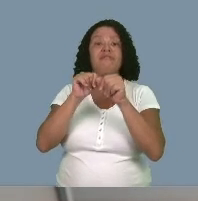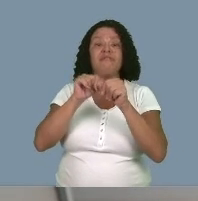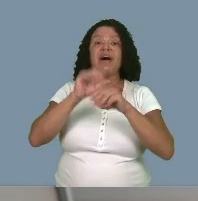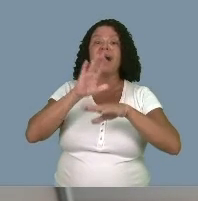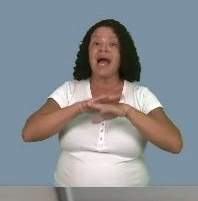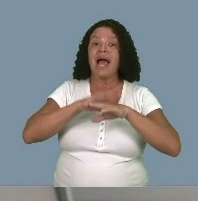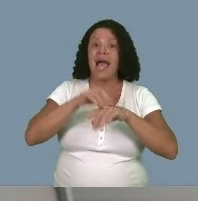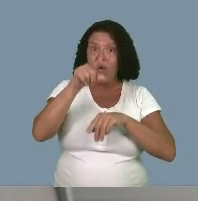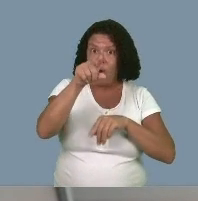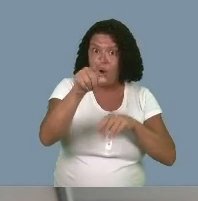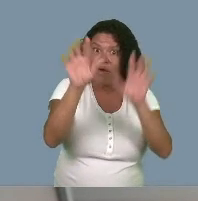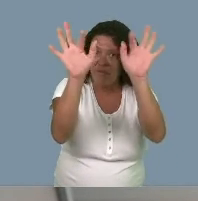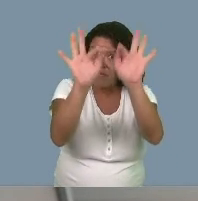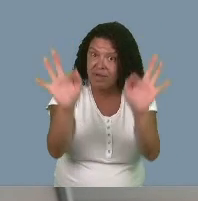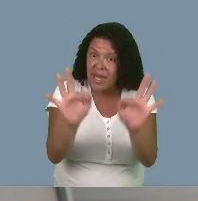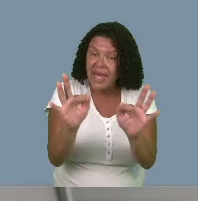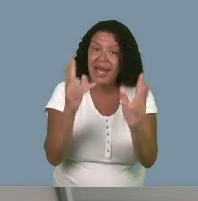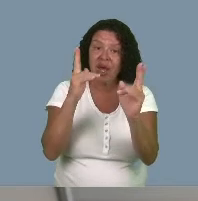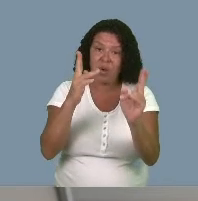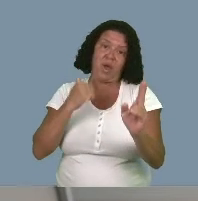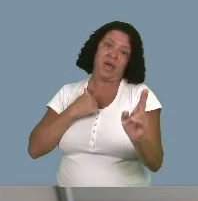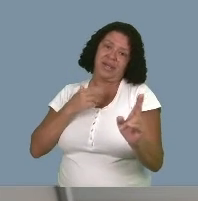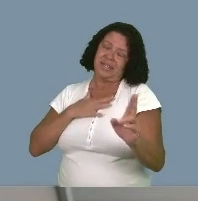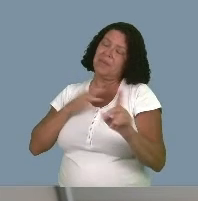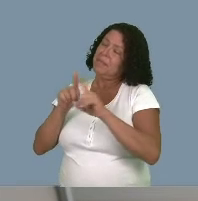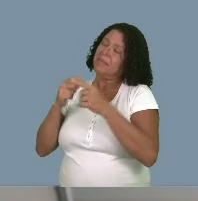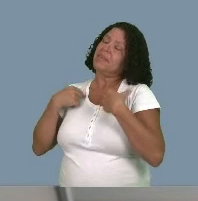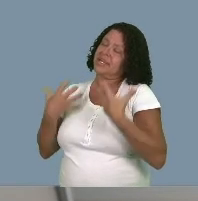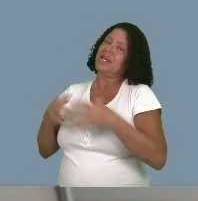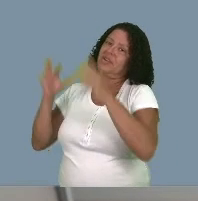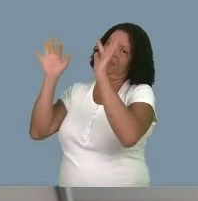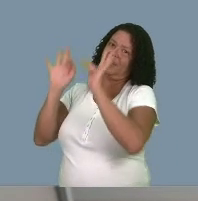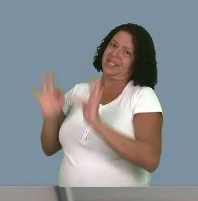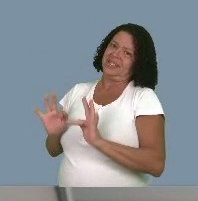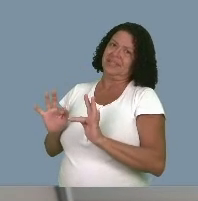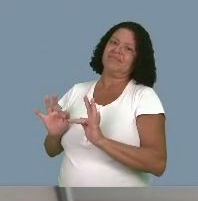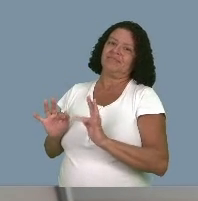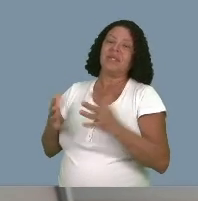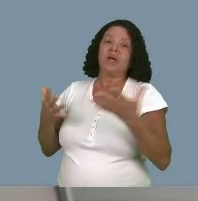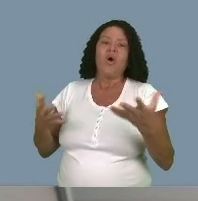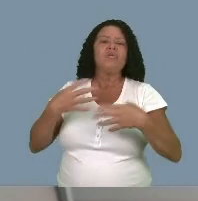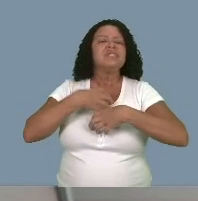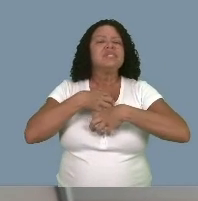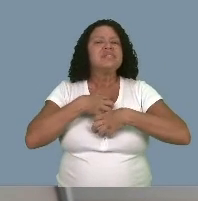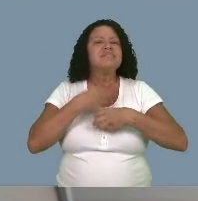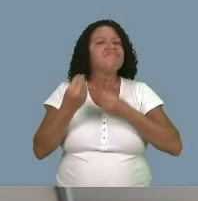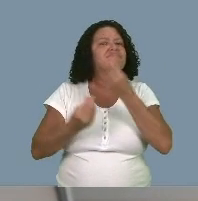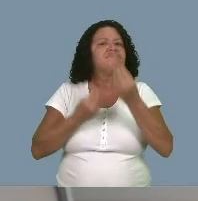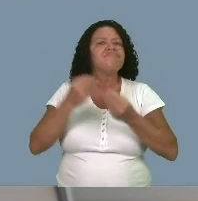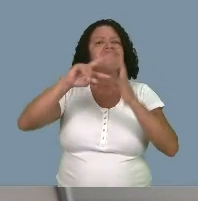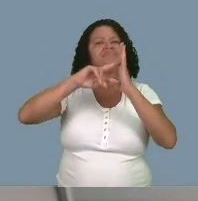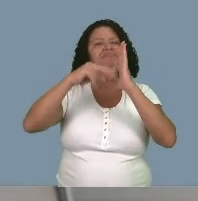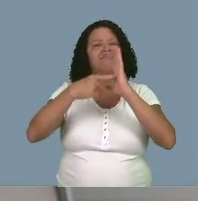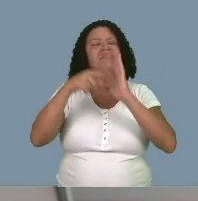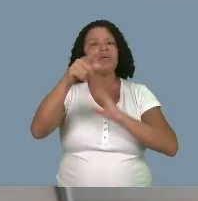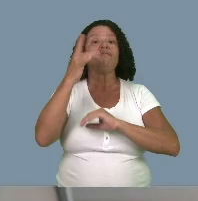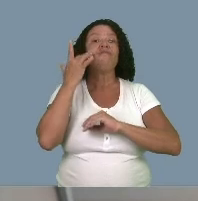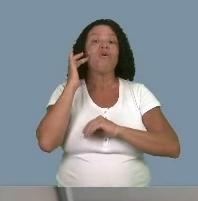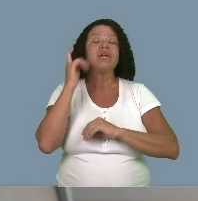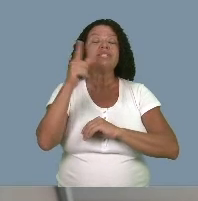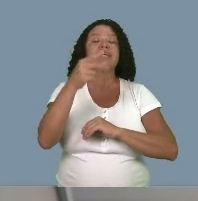próximo feliz como você gostaria de ser. E qual sentimento você acha que você